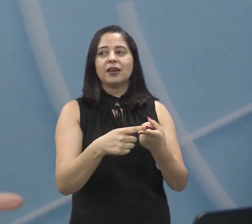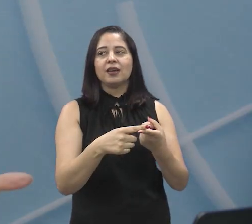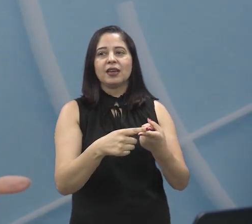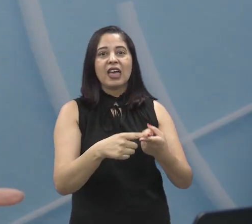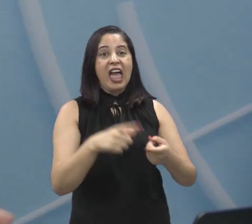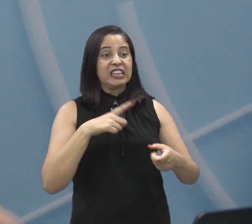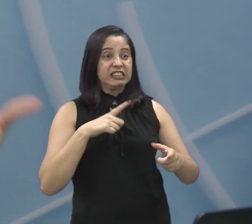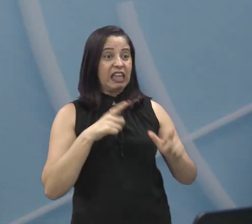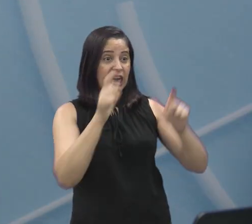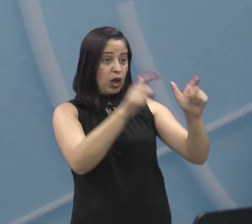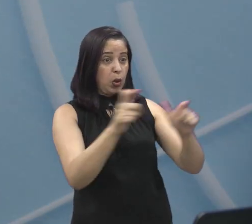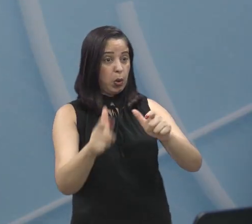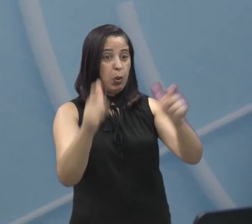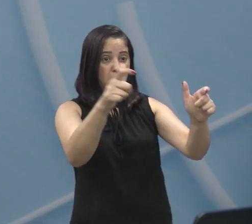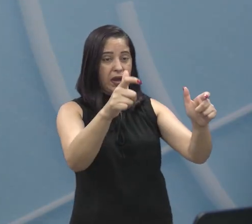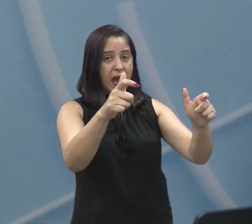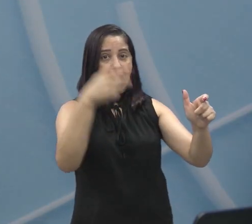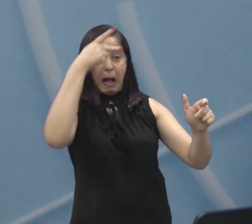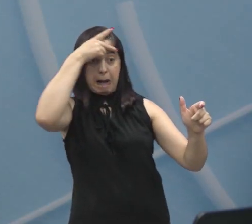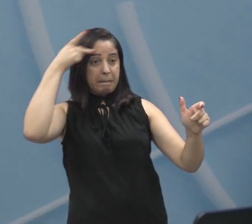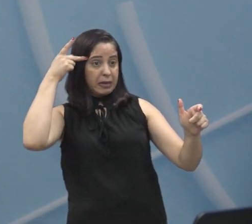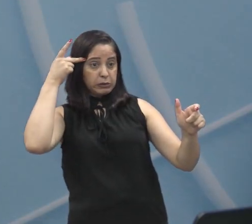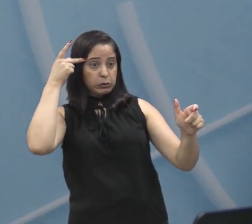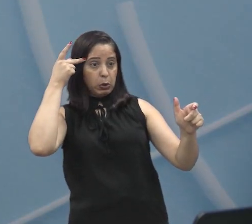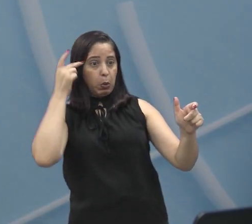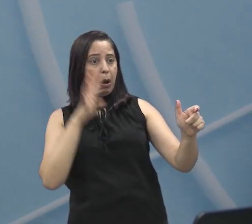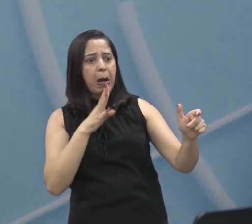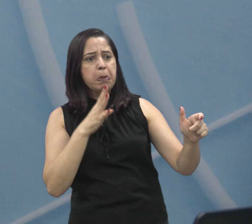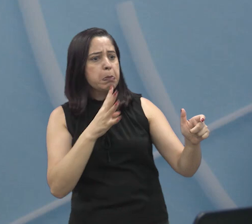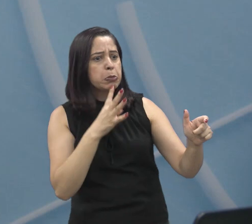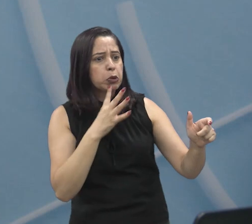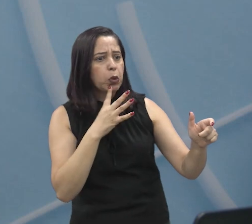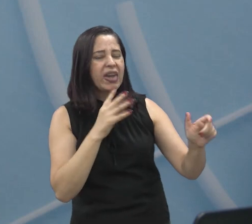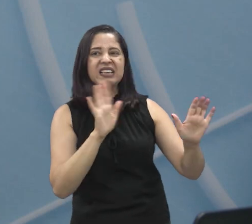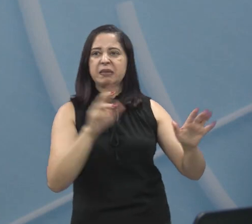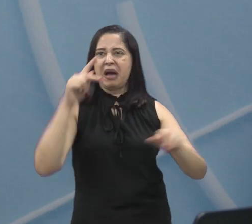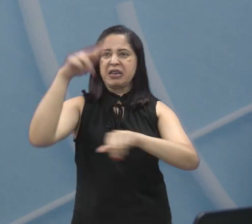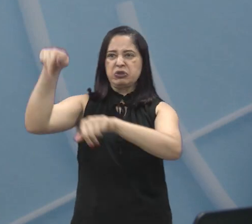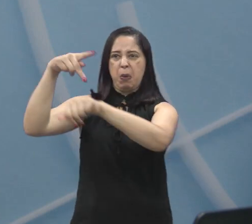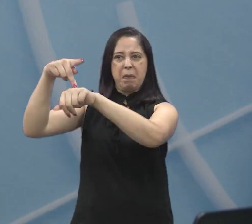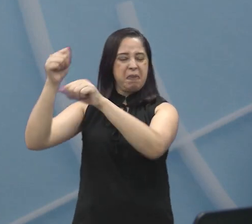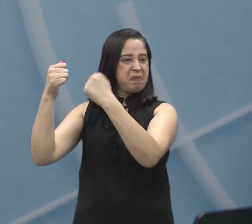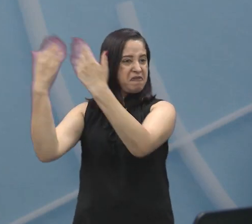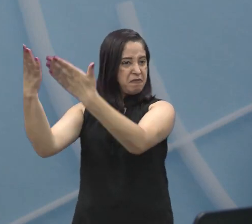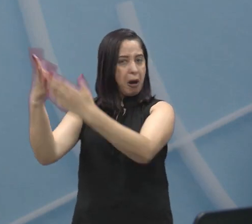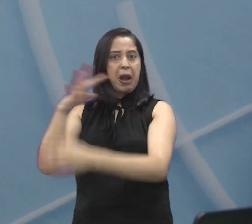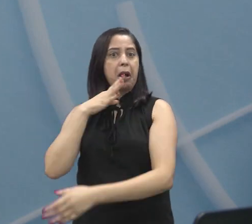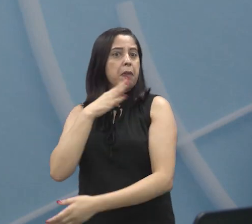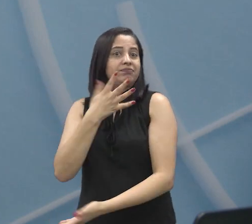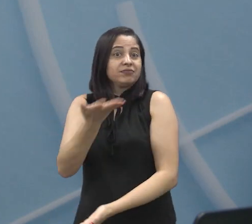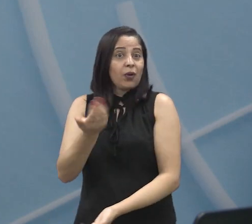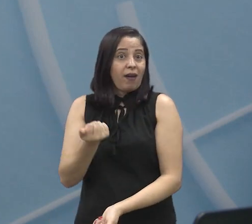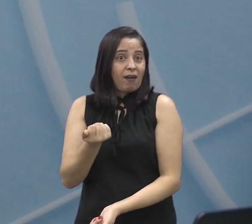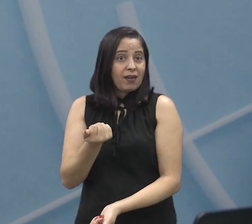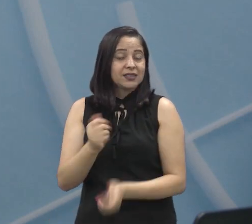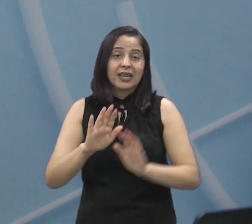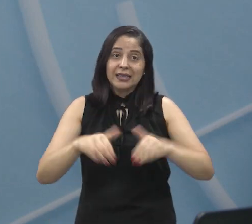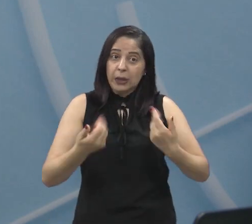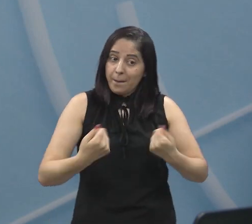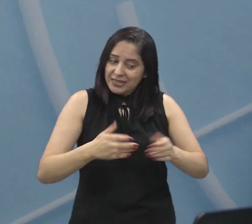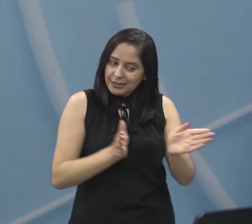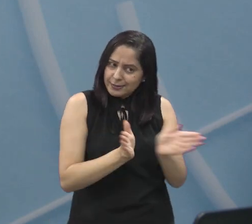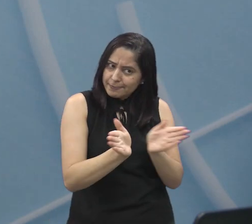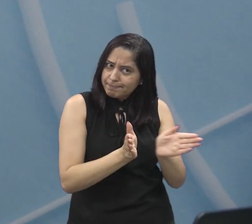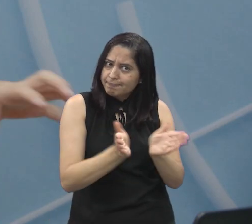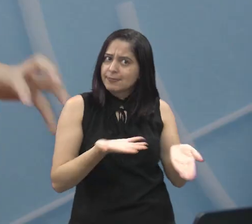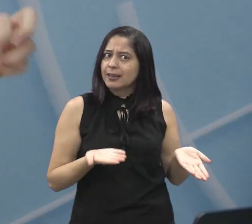muitos locais que os brasileiros não conhecem e as pessoas de fora conhecem. Então é importante democratizar esse acesso ao turismo também,